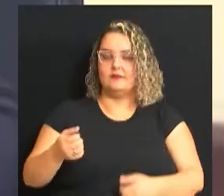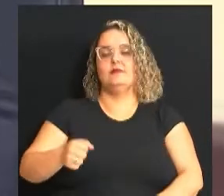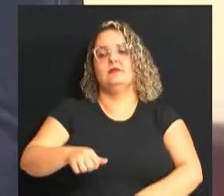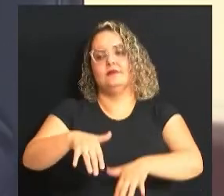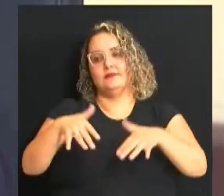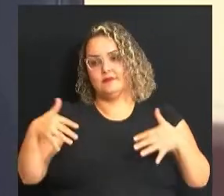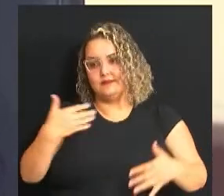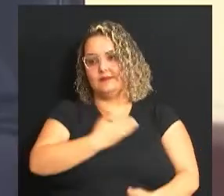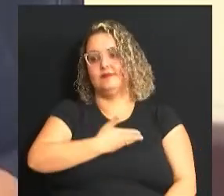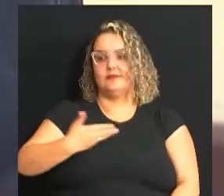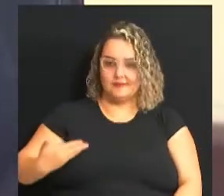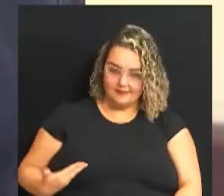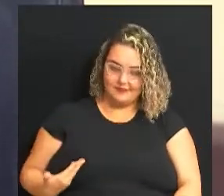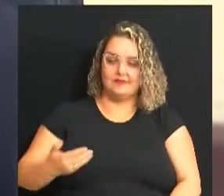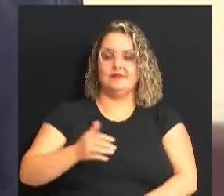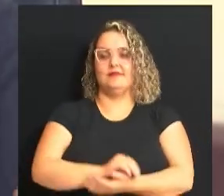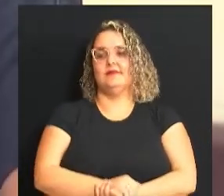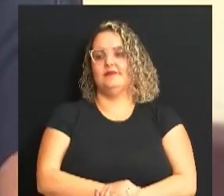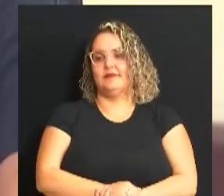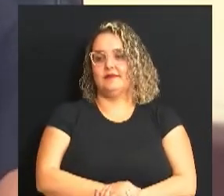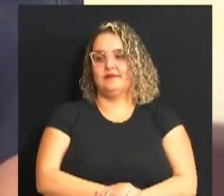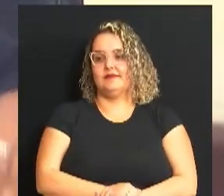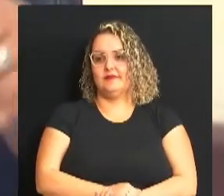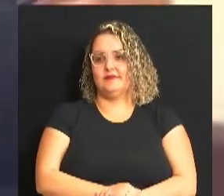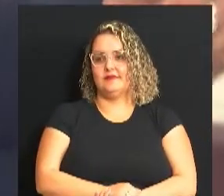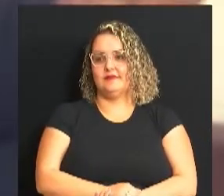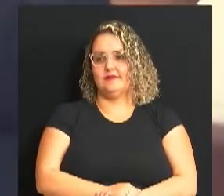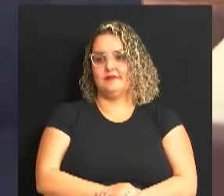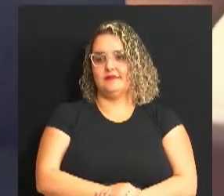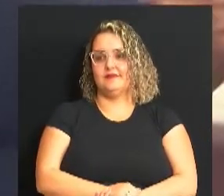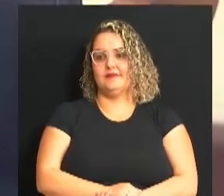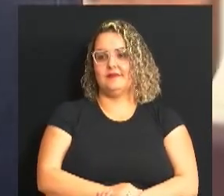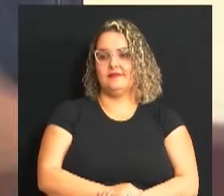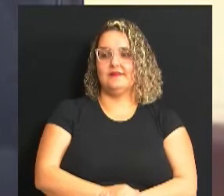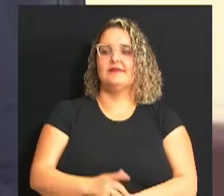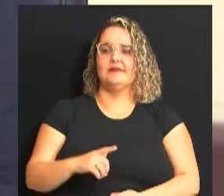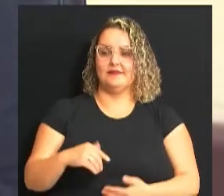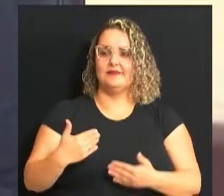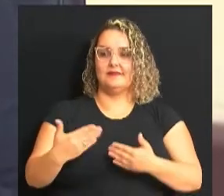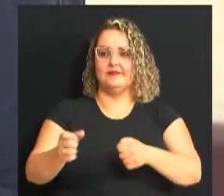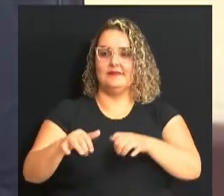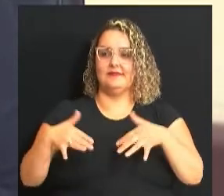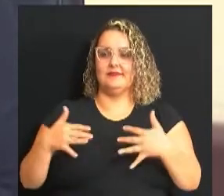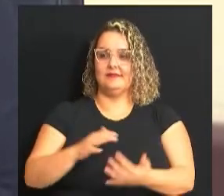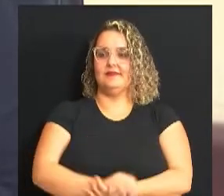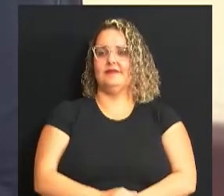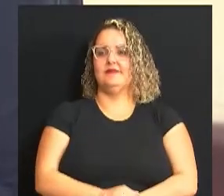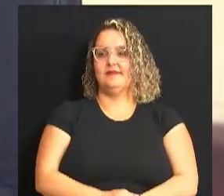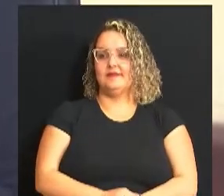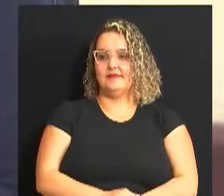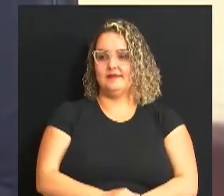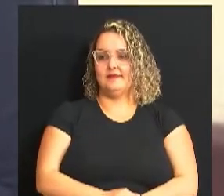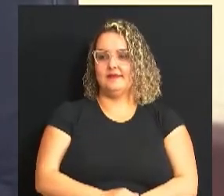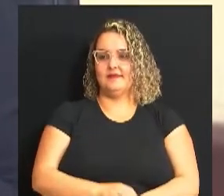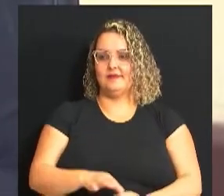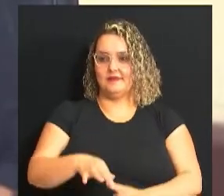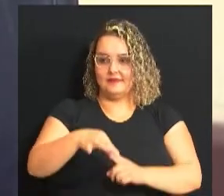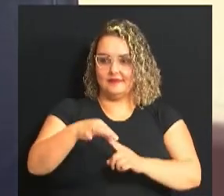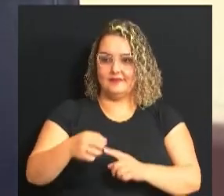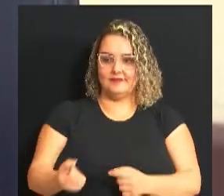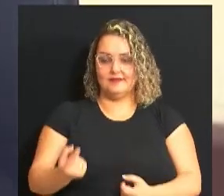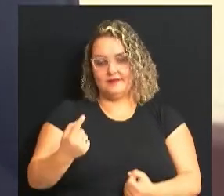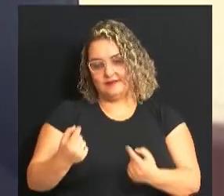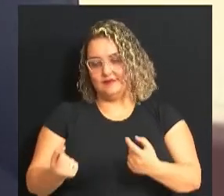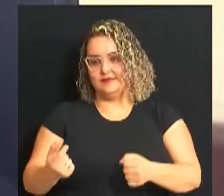acostumada a falar em sessão. Que vai sempre que a gente faz audiência. Bom, tem tido audiência. Eu que, né, que priorizo algumas